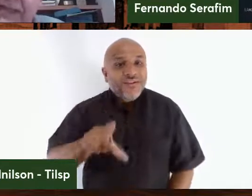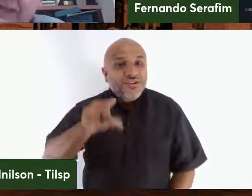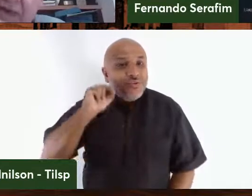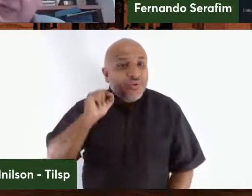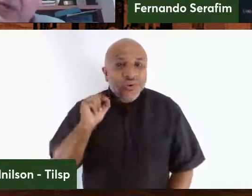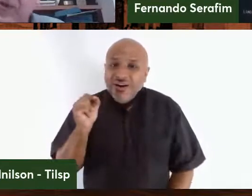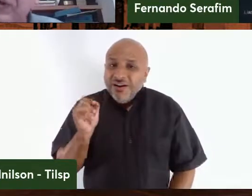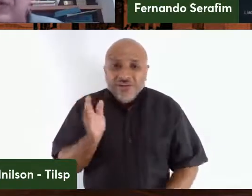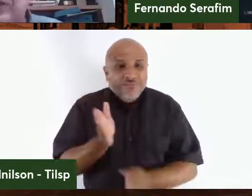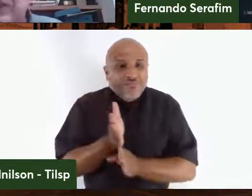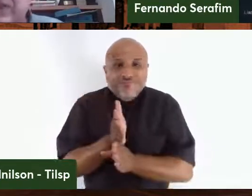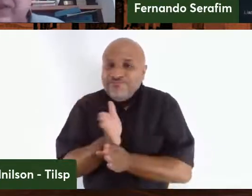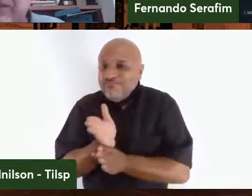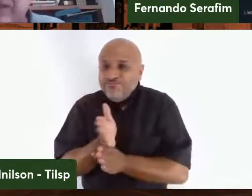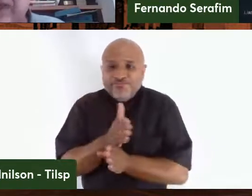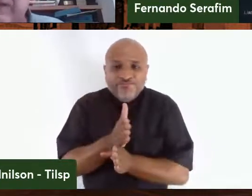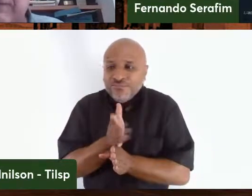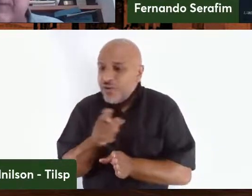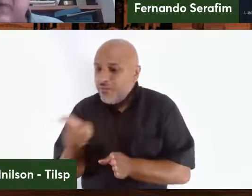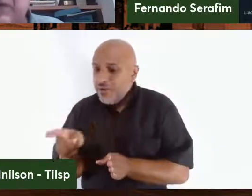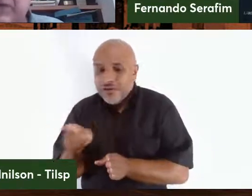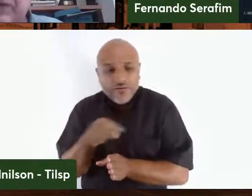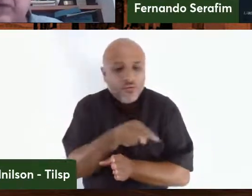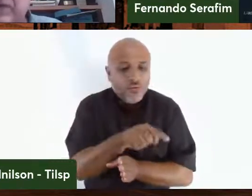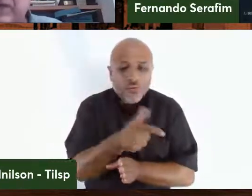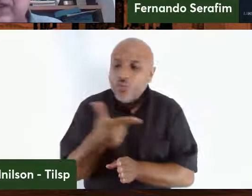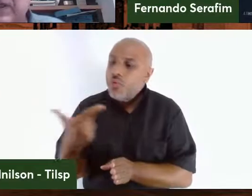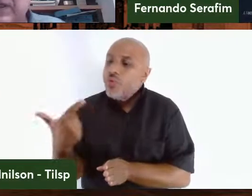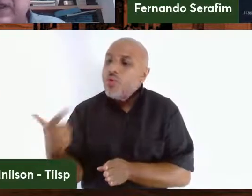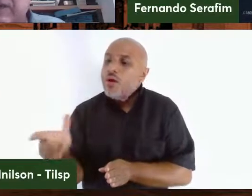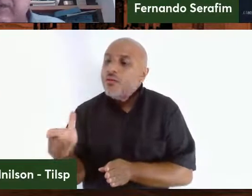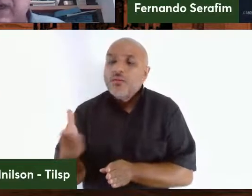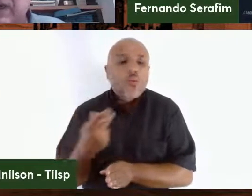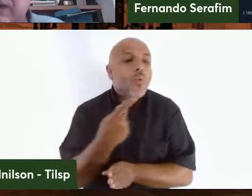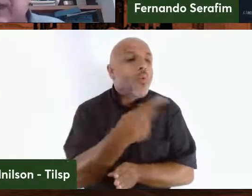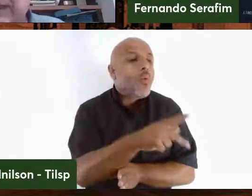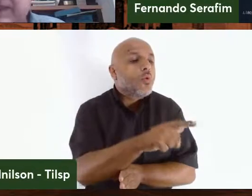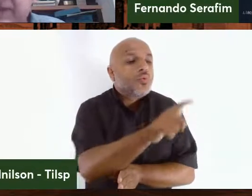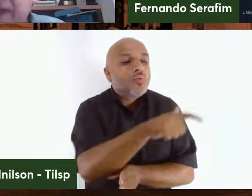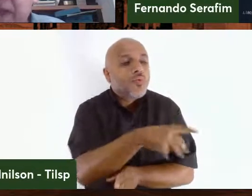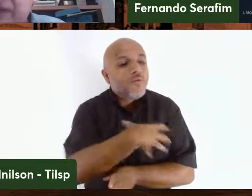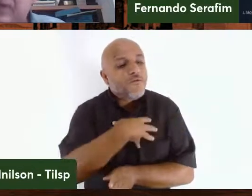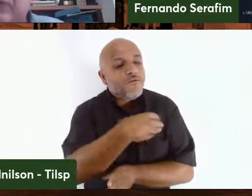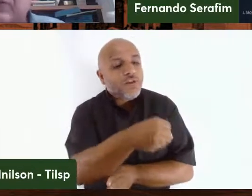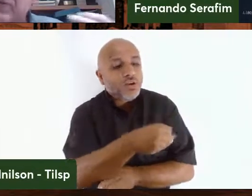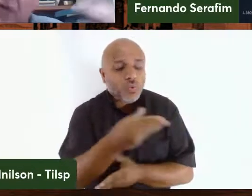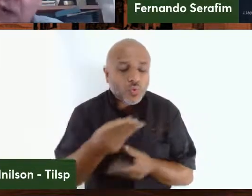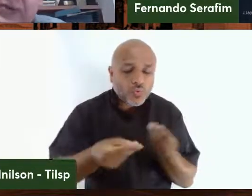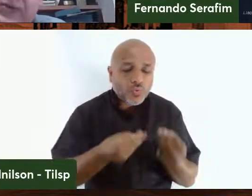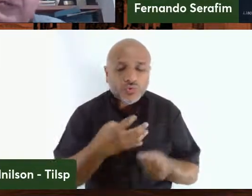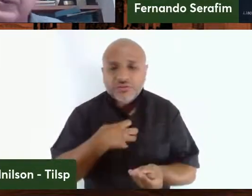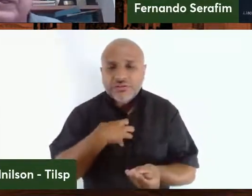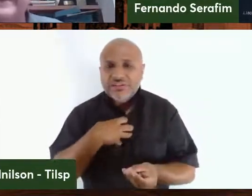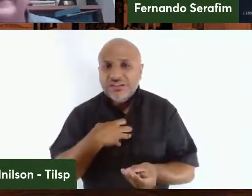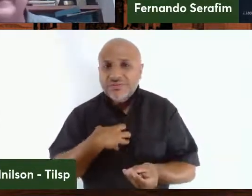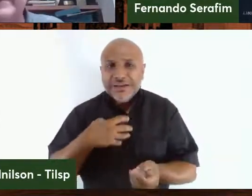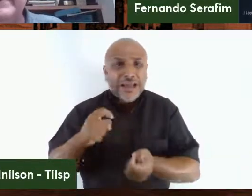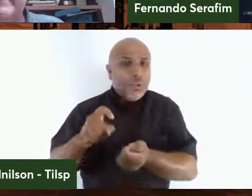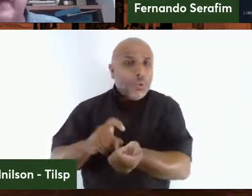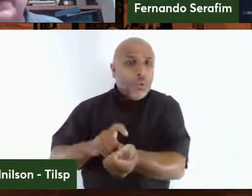uma questão para o outro, né? Para o outro filho, né? Um ressentimento, um ódio,